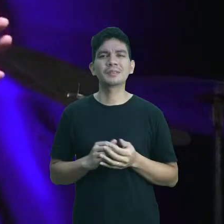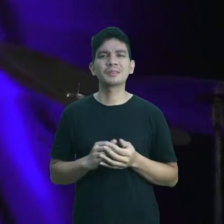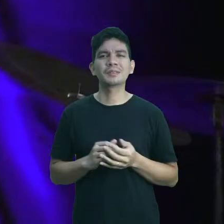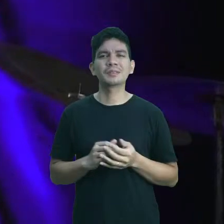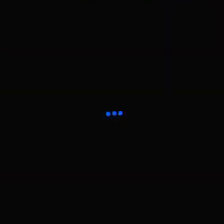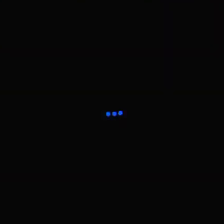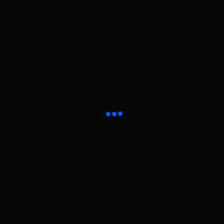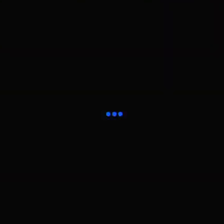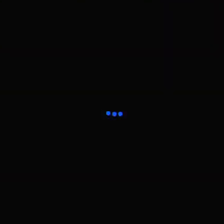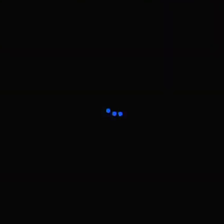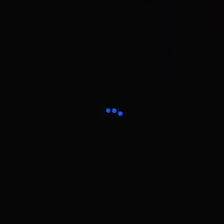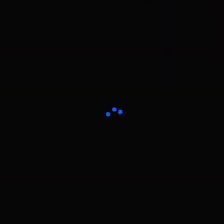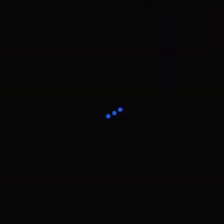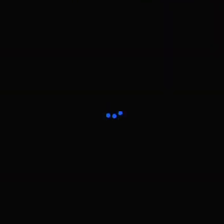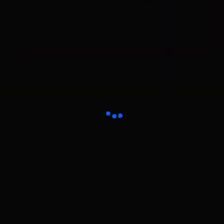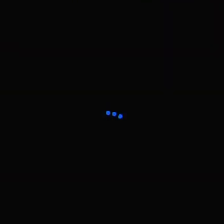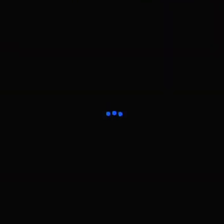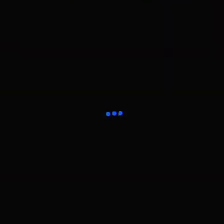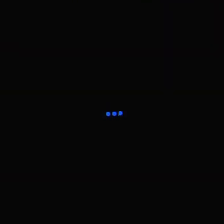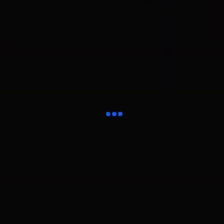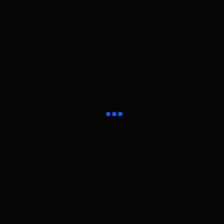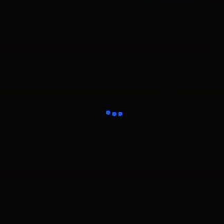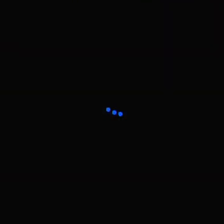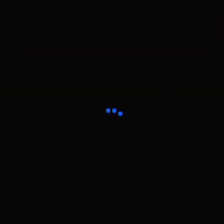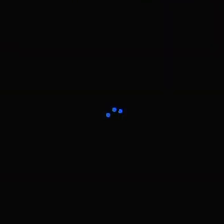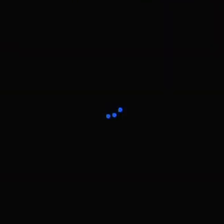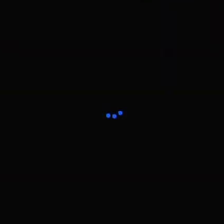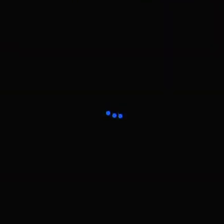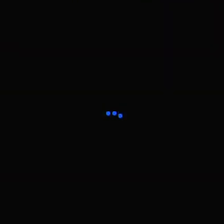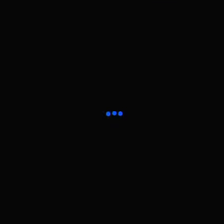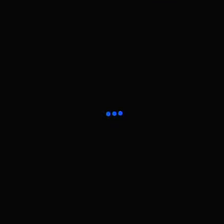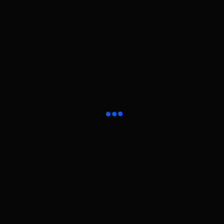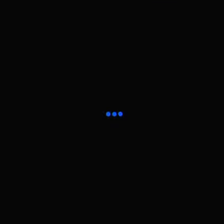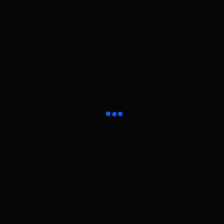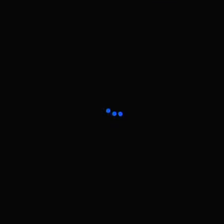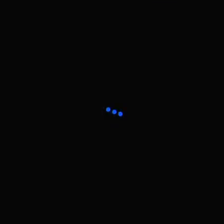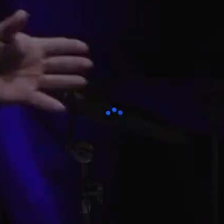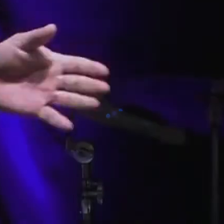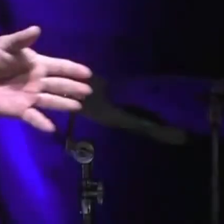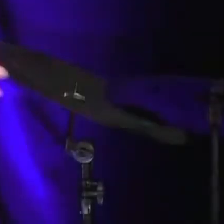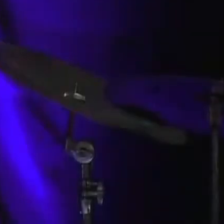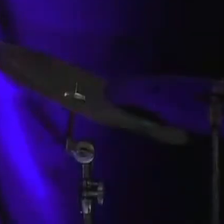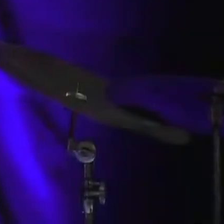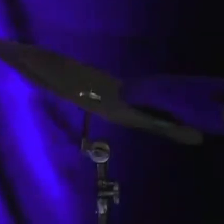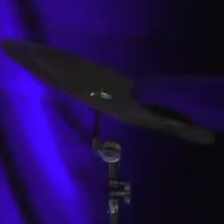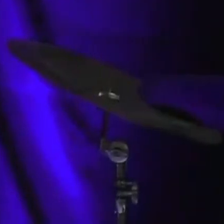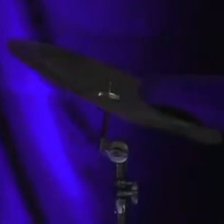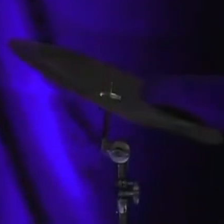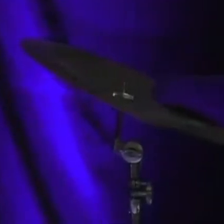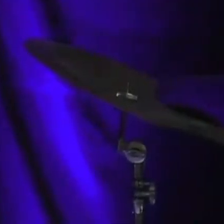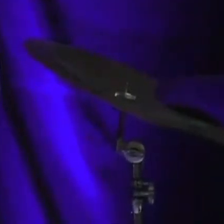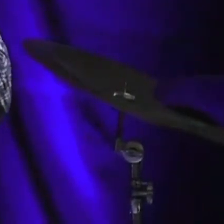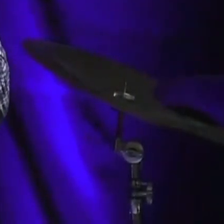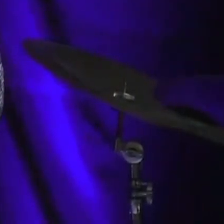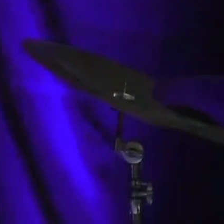oração do divórcio. Senhor, leva. Porque até que a morte os separe.